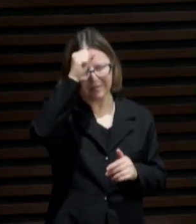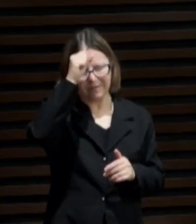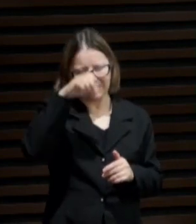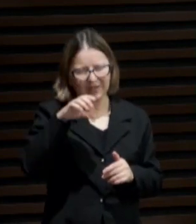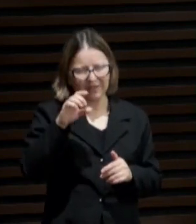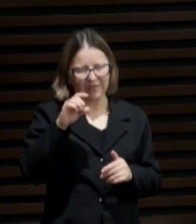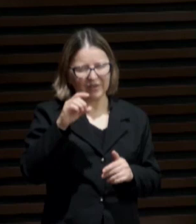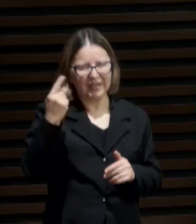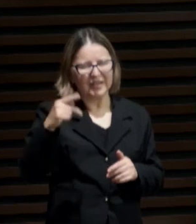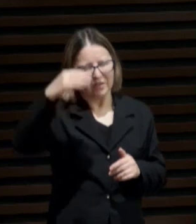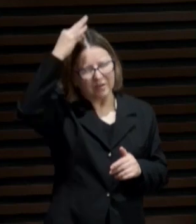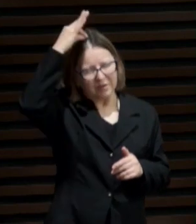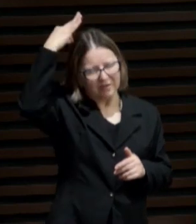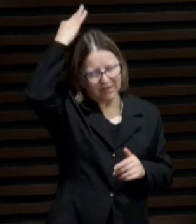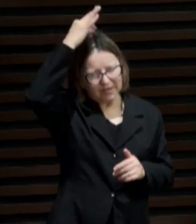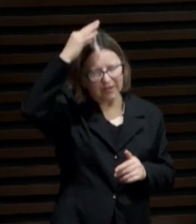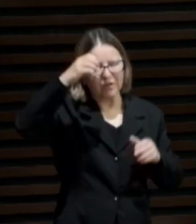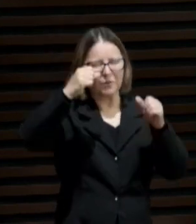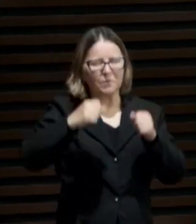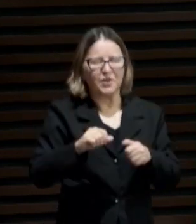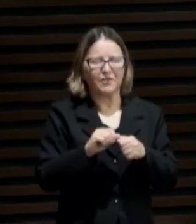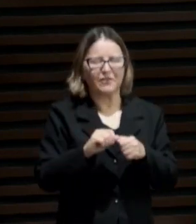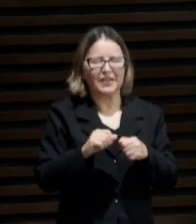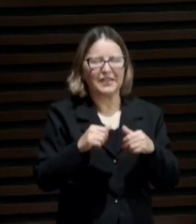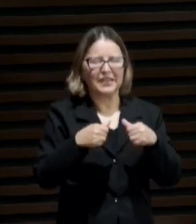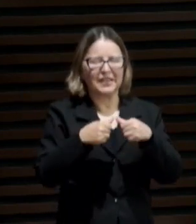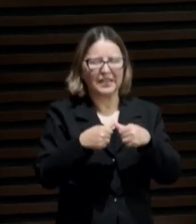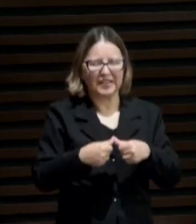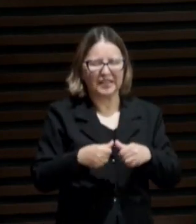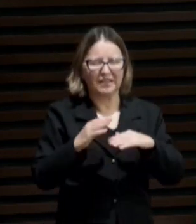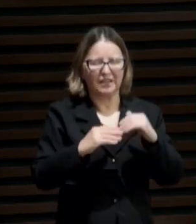somente o teu Santo Espírito, Pai, quem pode fazer isso por nós.